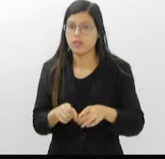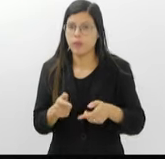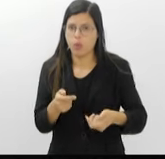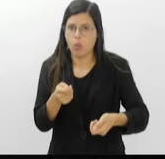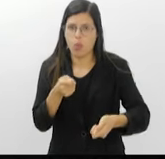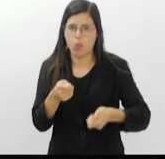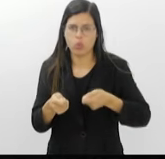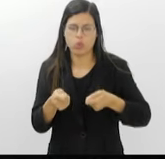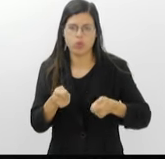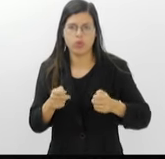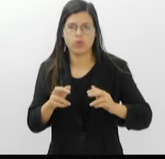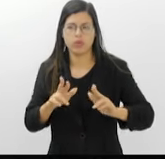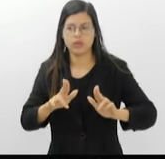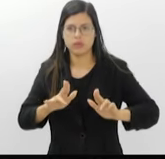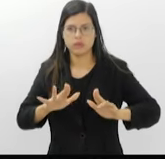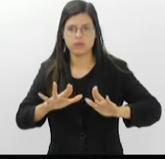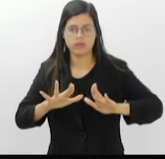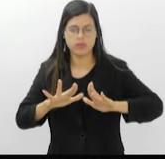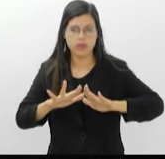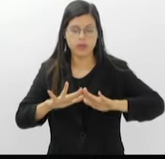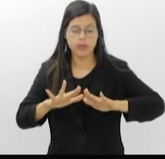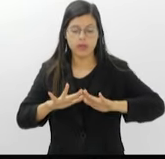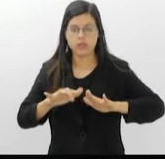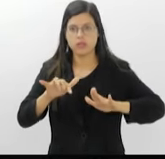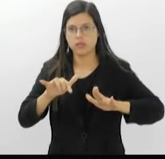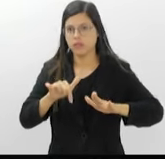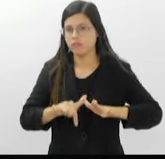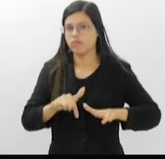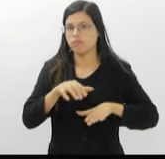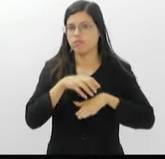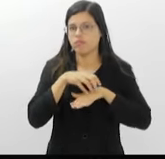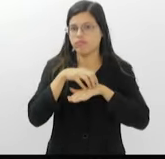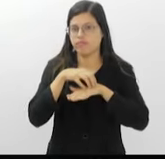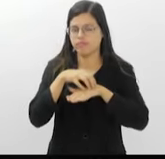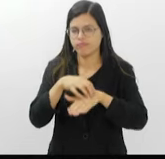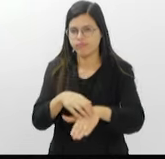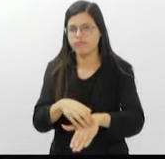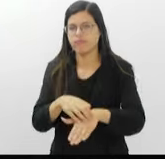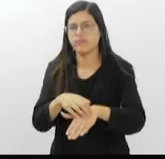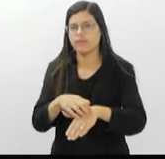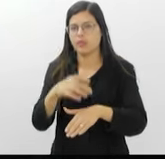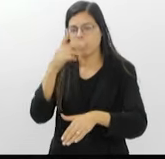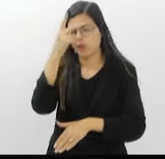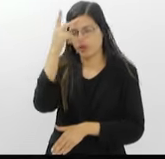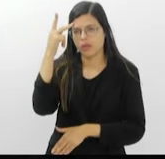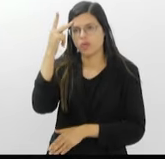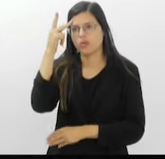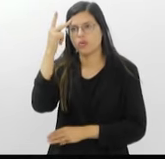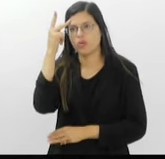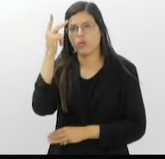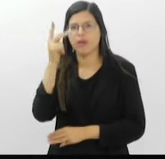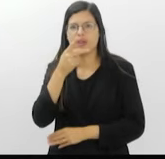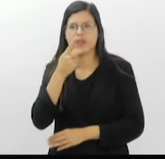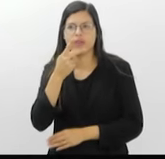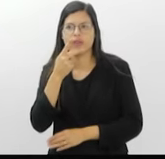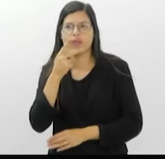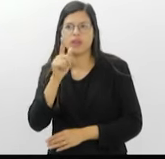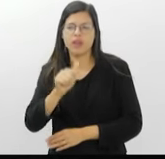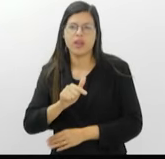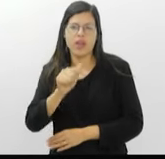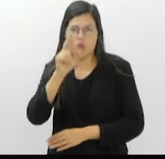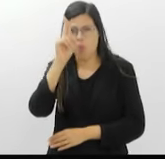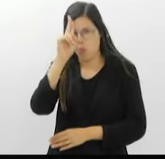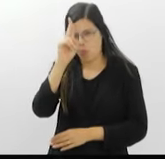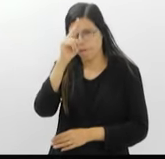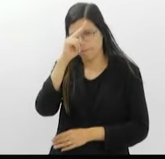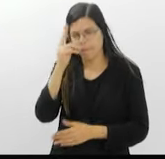milícias no transporte de passageiros, especialmente naquilo intitulado de transporte